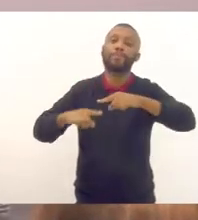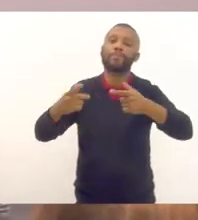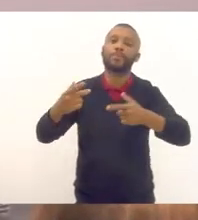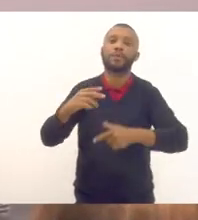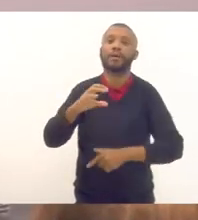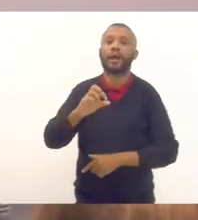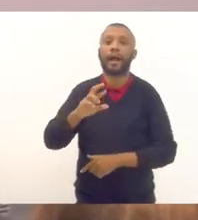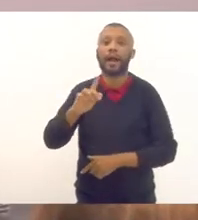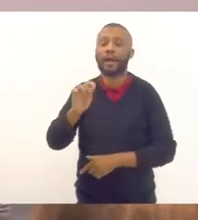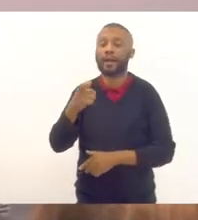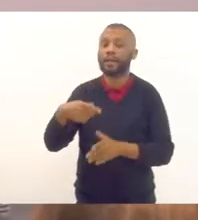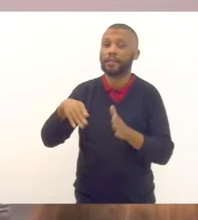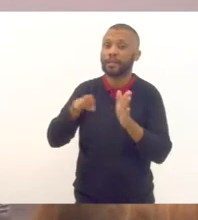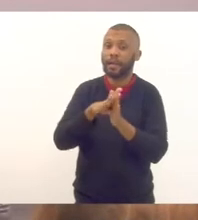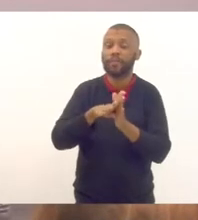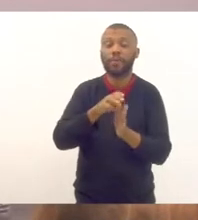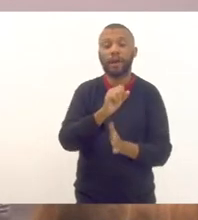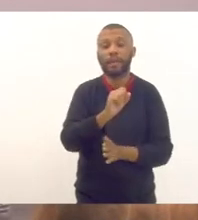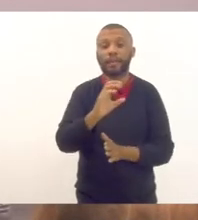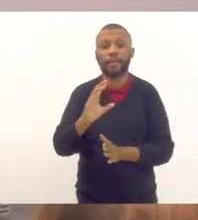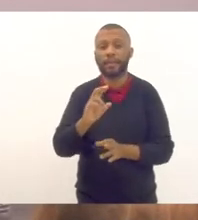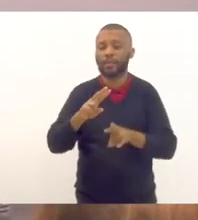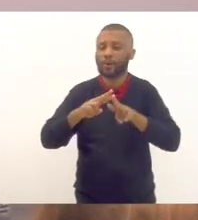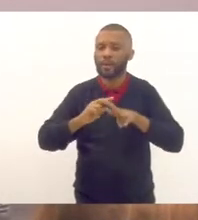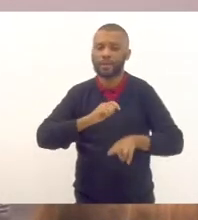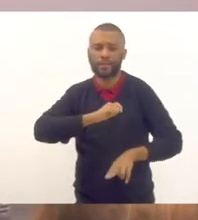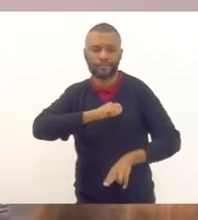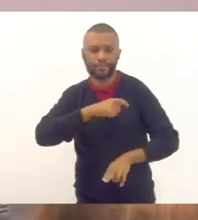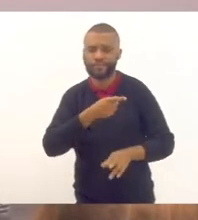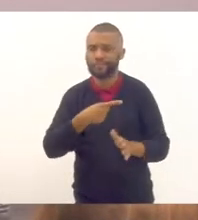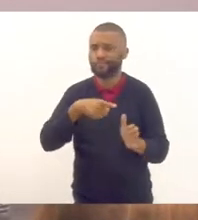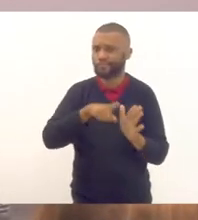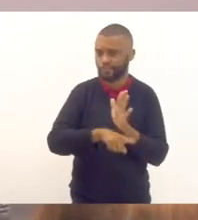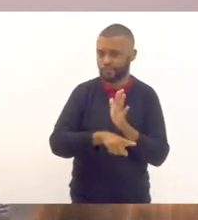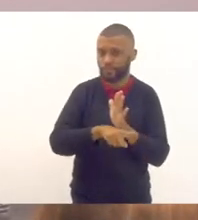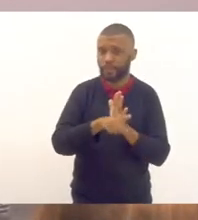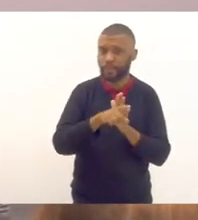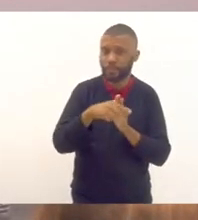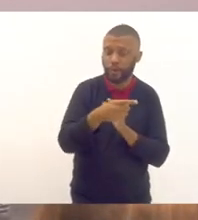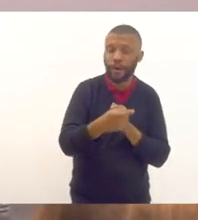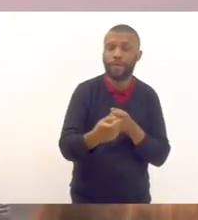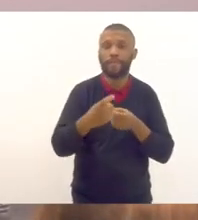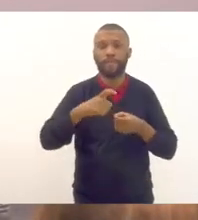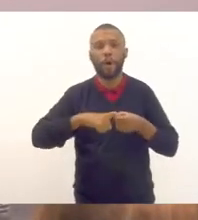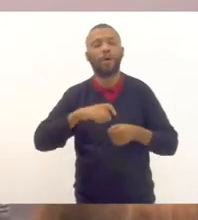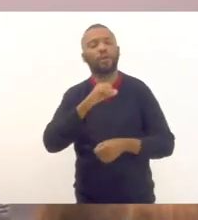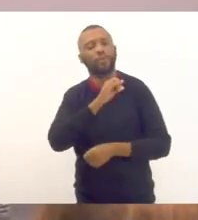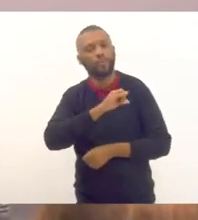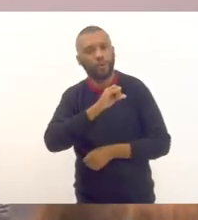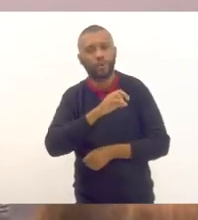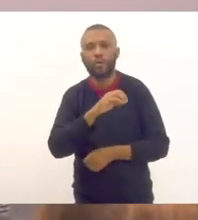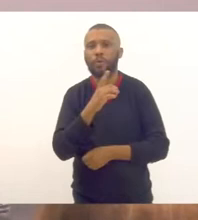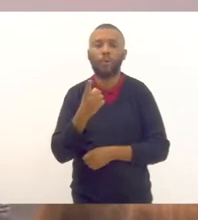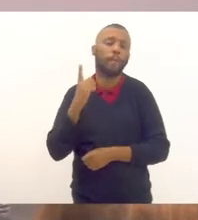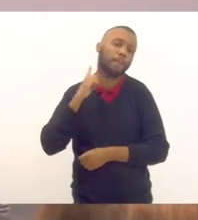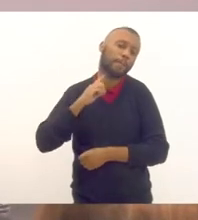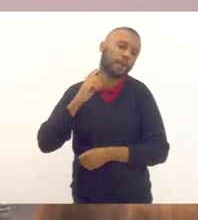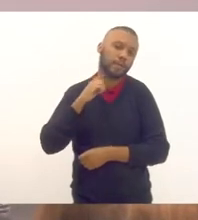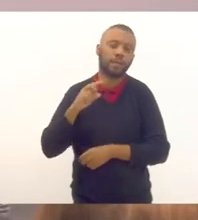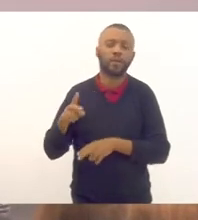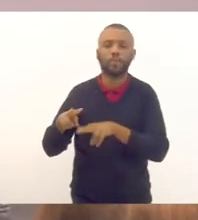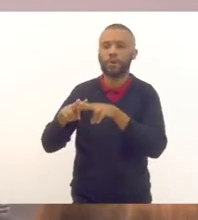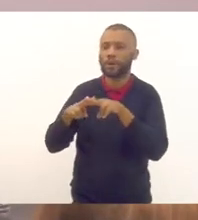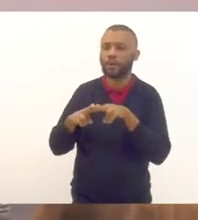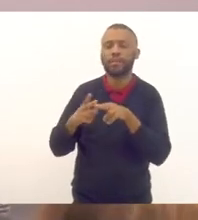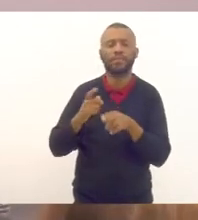Santa Catarina por questão fiscal. As cargas vão para Santa Catarina para depois voltar para o Rio de Janeiro ou voltar para Minas por questão fiscal.